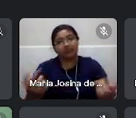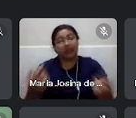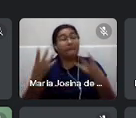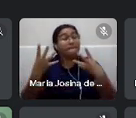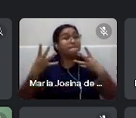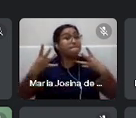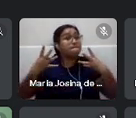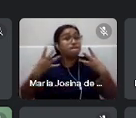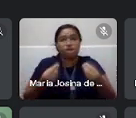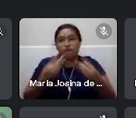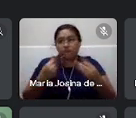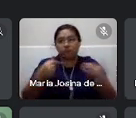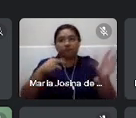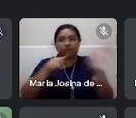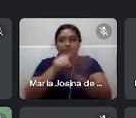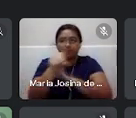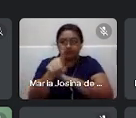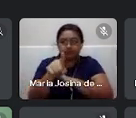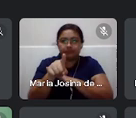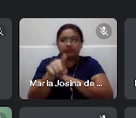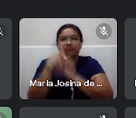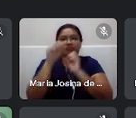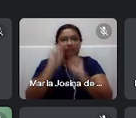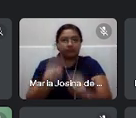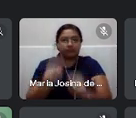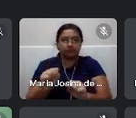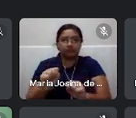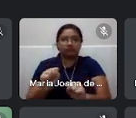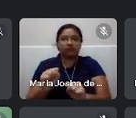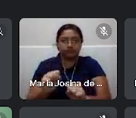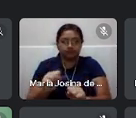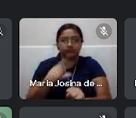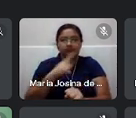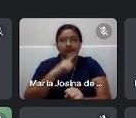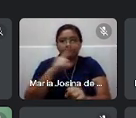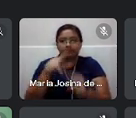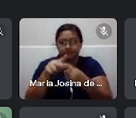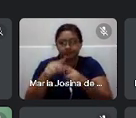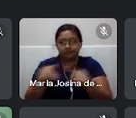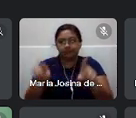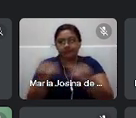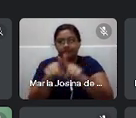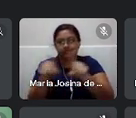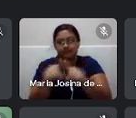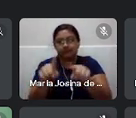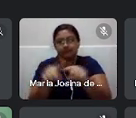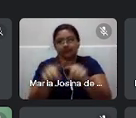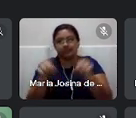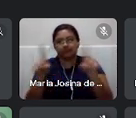de questões e pode acontecer essa amplitude, é outro fator. Mas